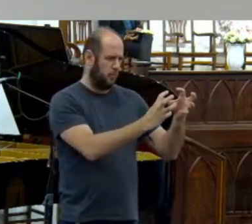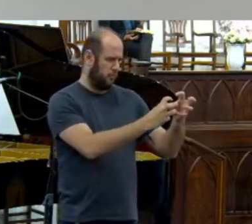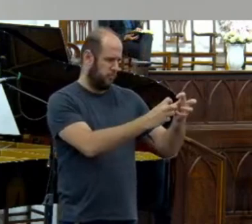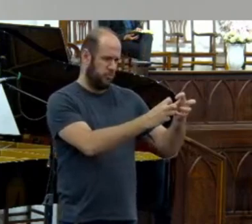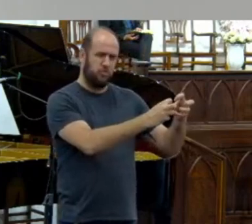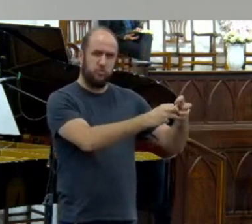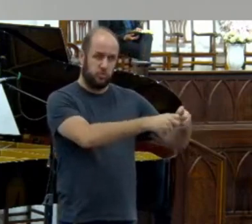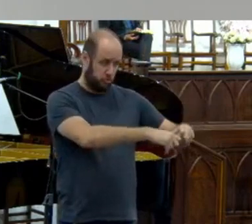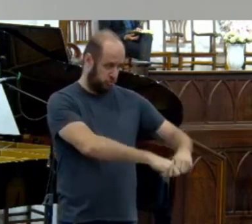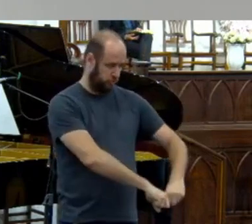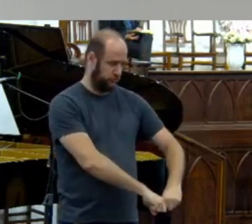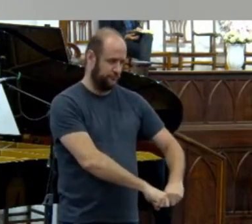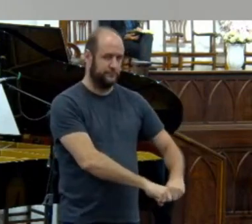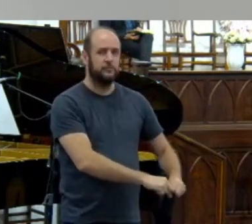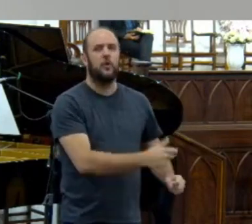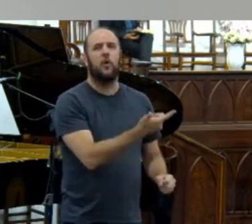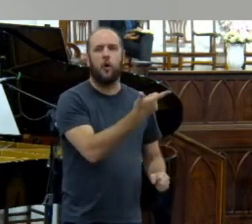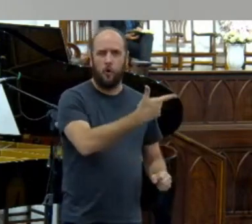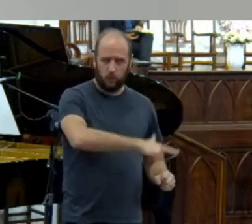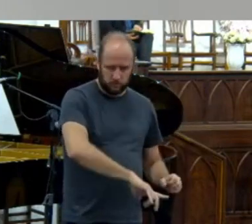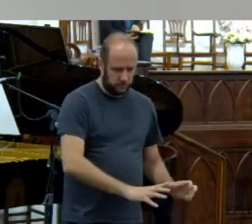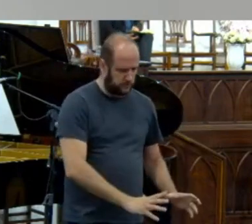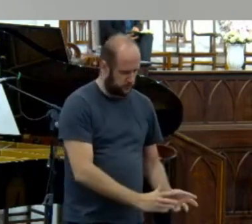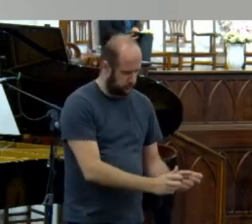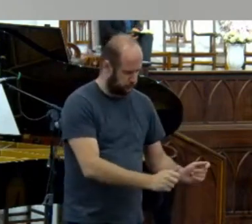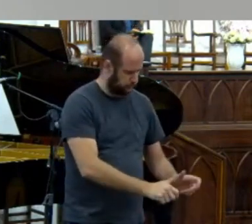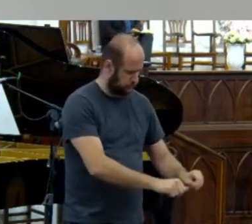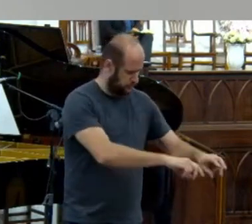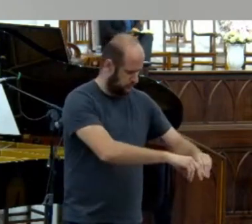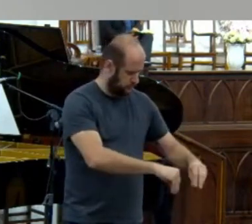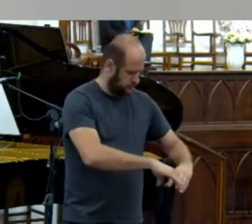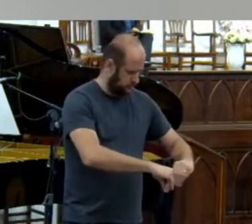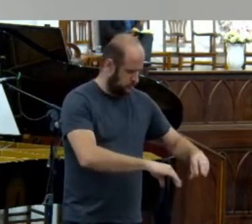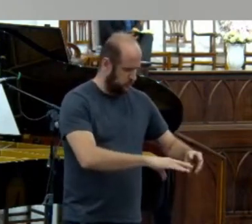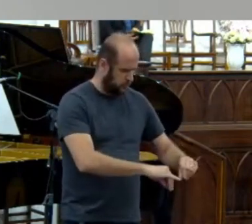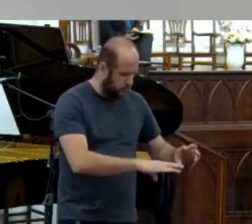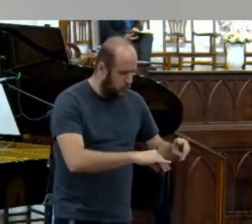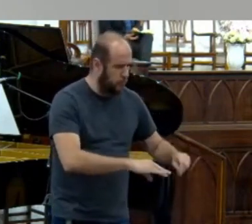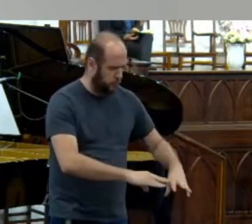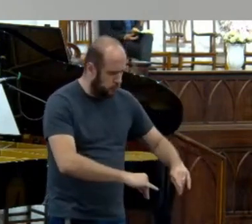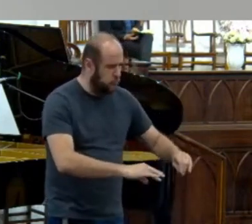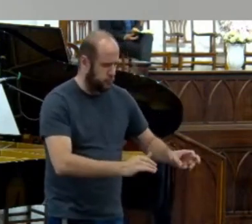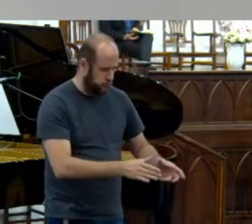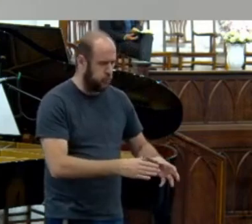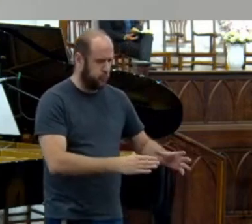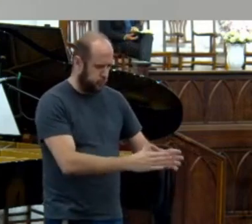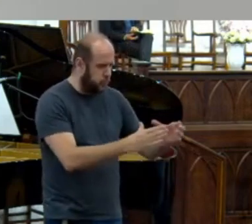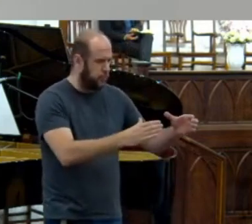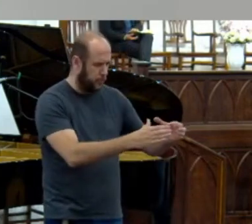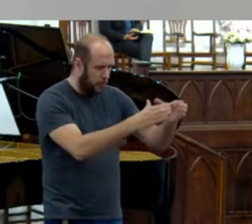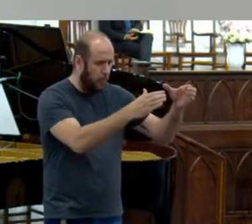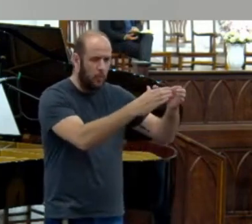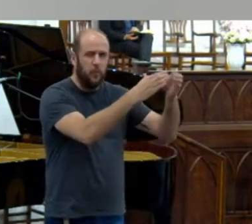mão, tornou a fazer dele outro vaso, segundo bem lhe pareceu.